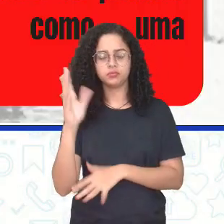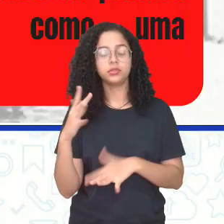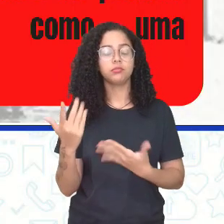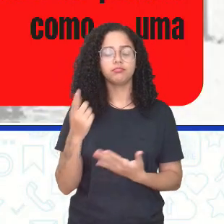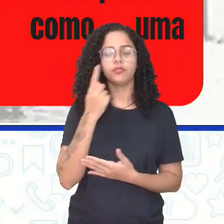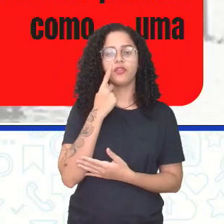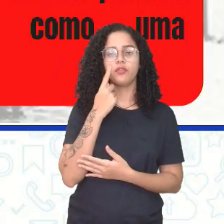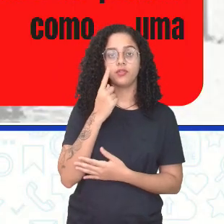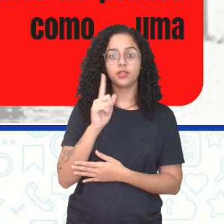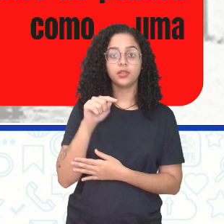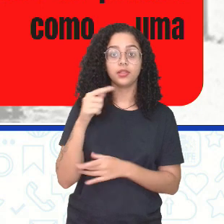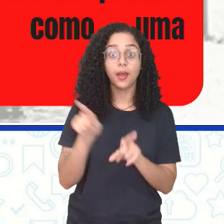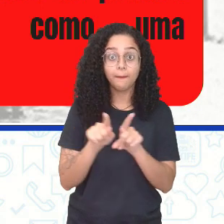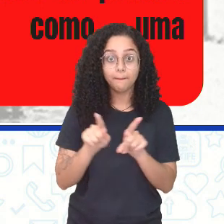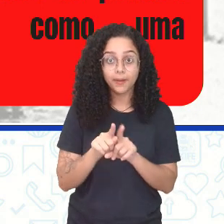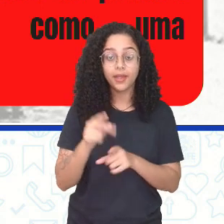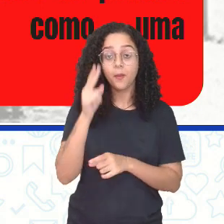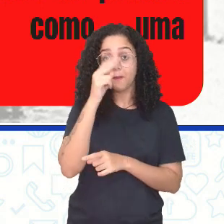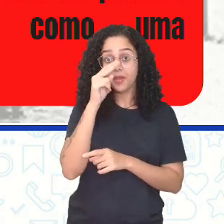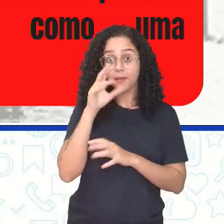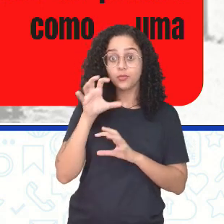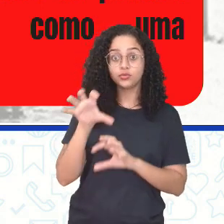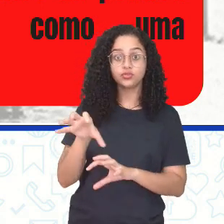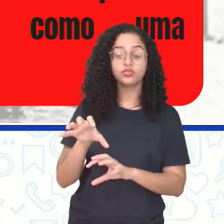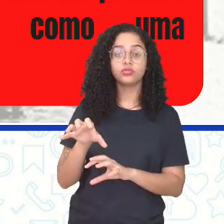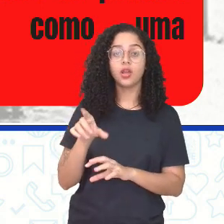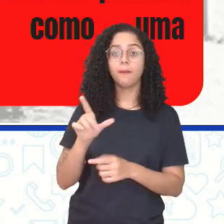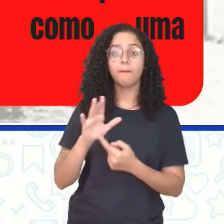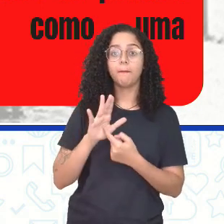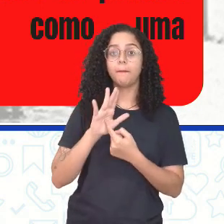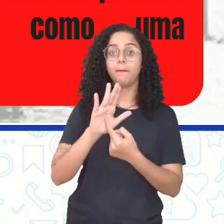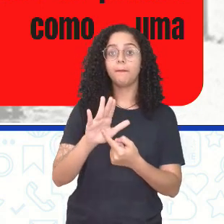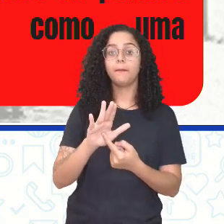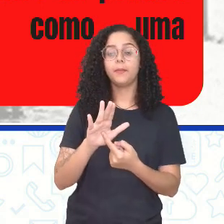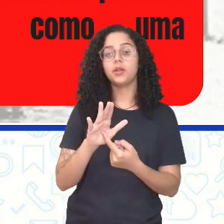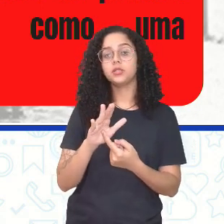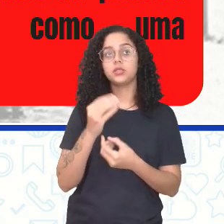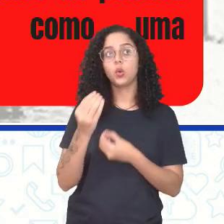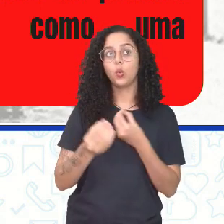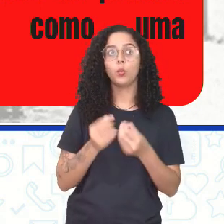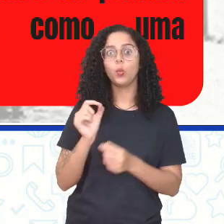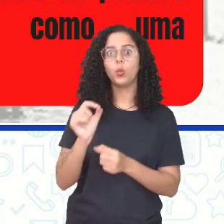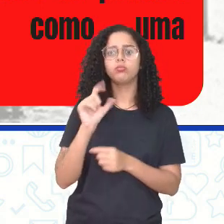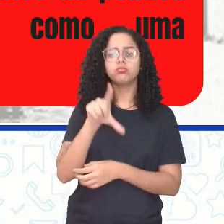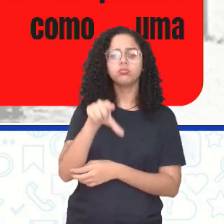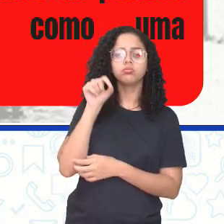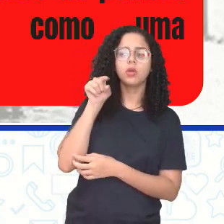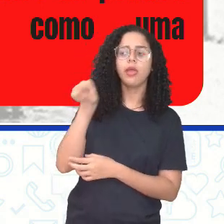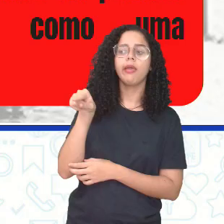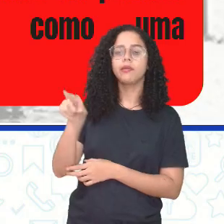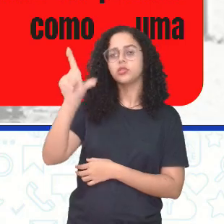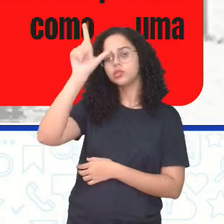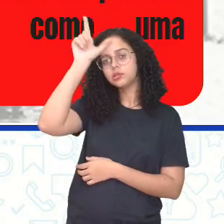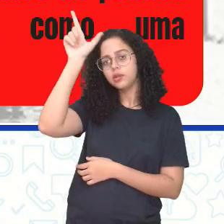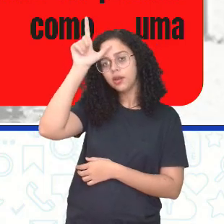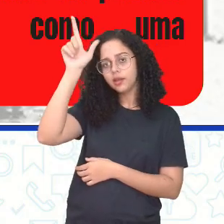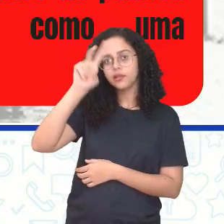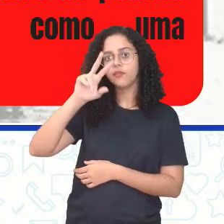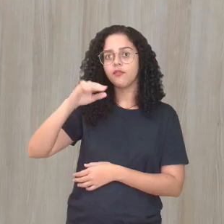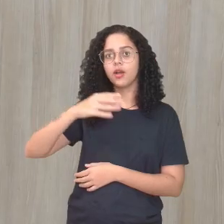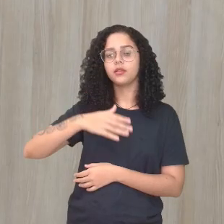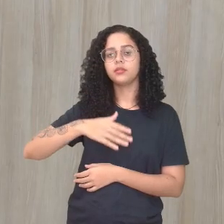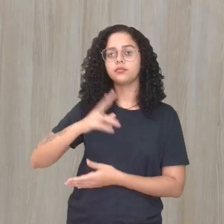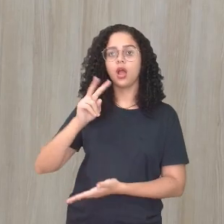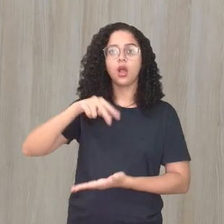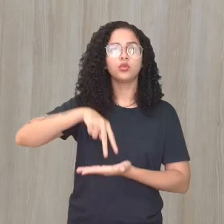ver também que da mesma forma que ela se apresenta como alternativa, esses líderes que vão